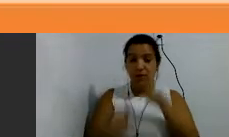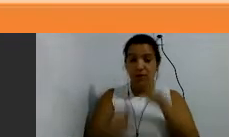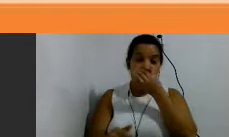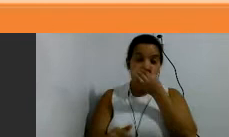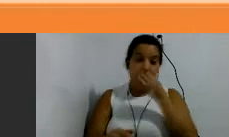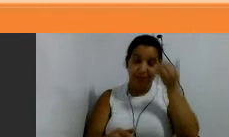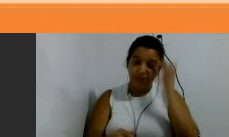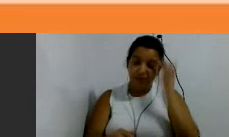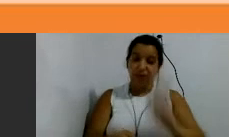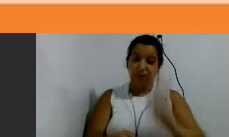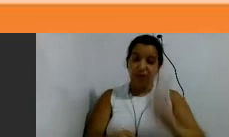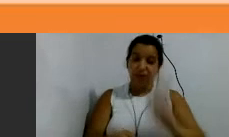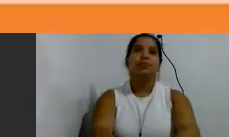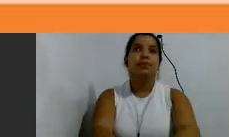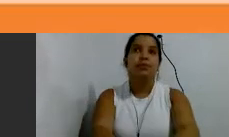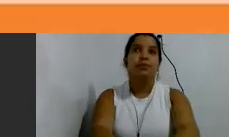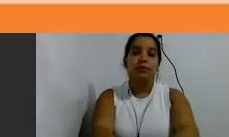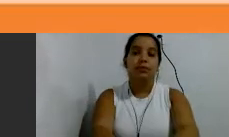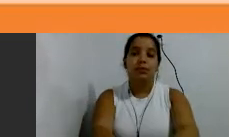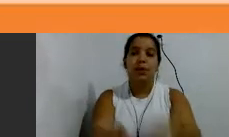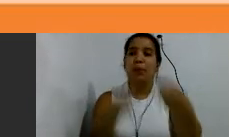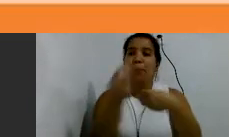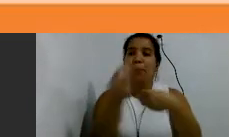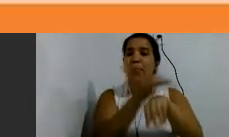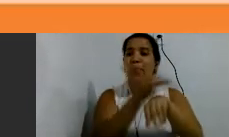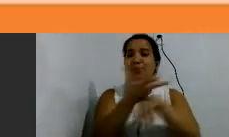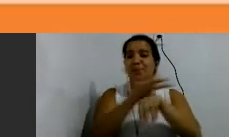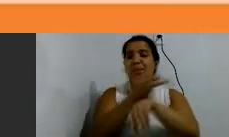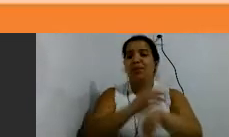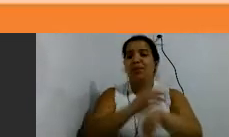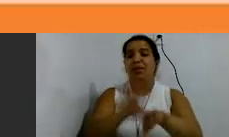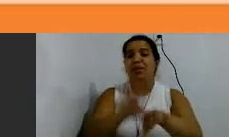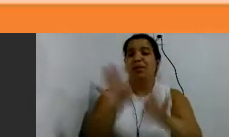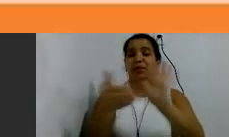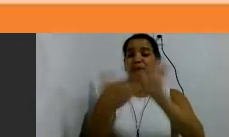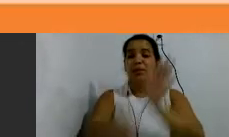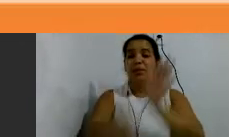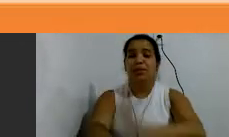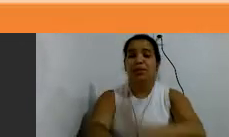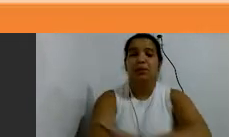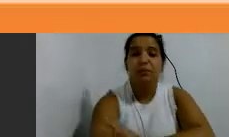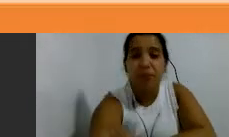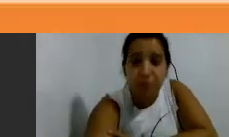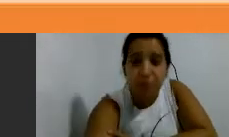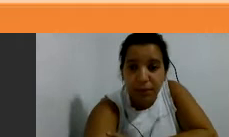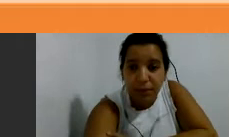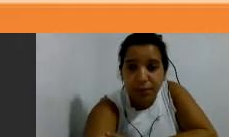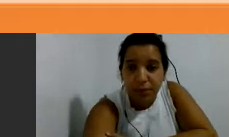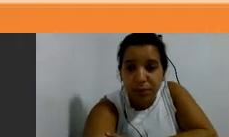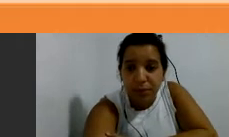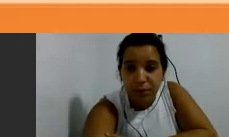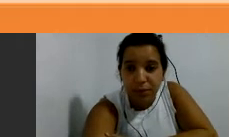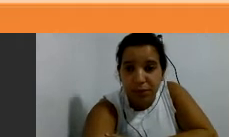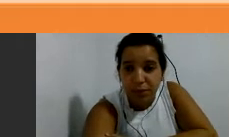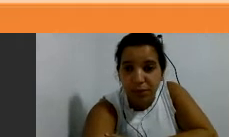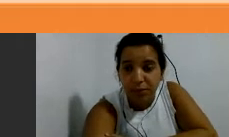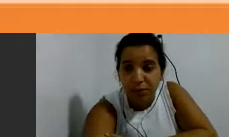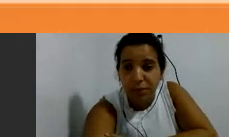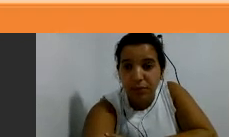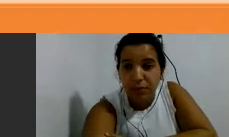Entendi. Mas aí como vai assim pro tratar a cérebro. tempo? Oi? Como assim tratar a tempo?